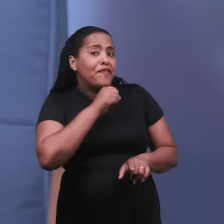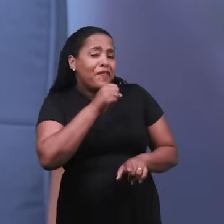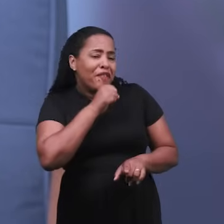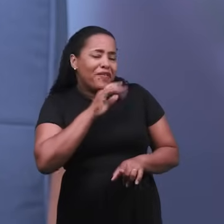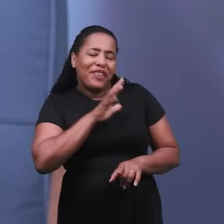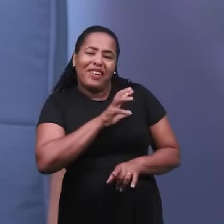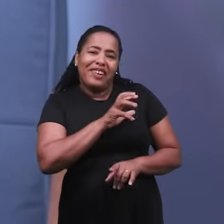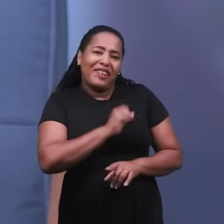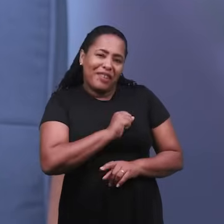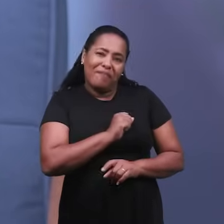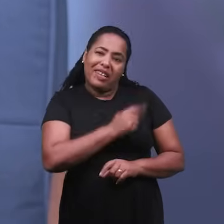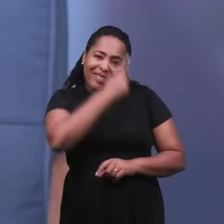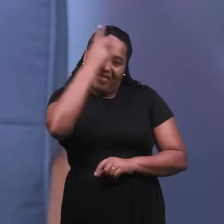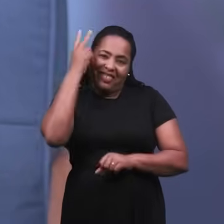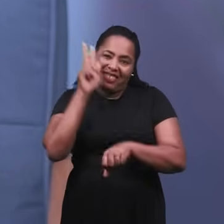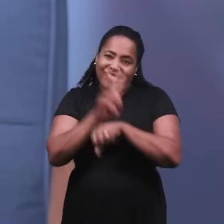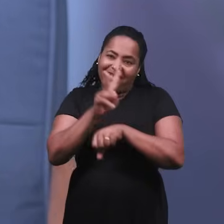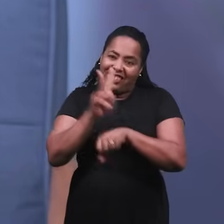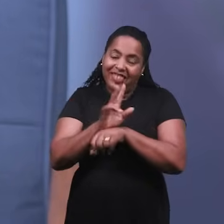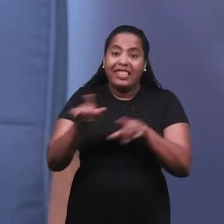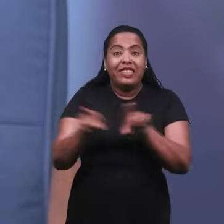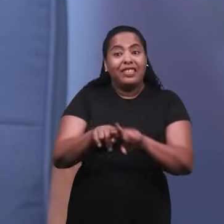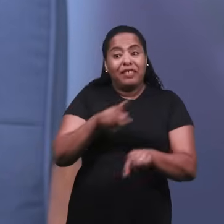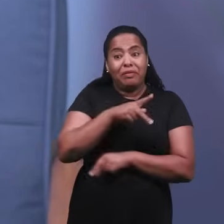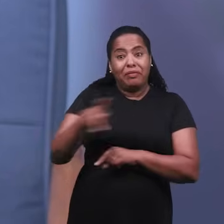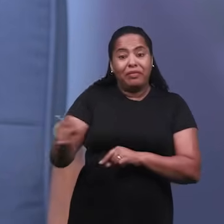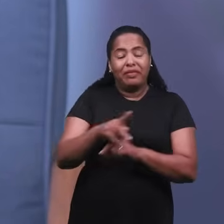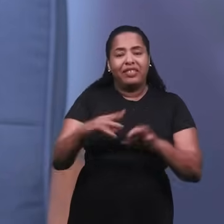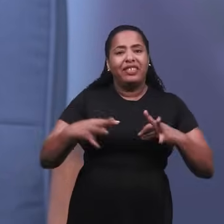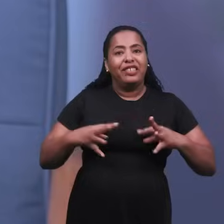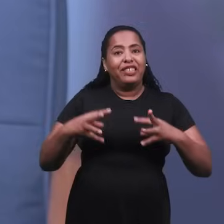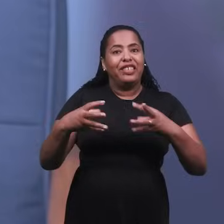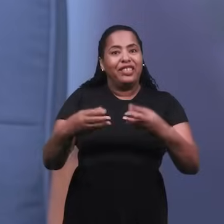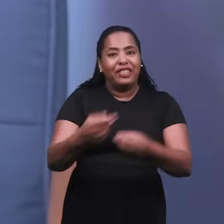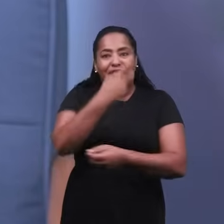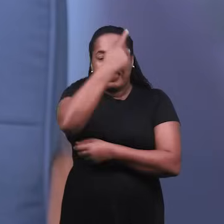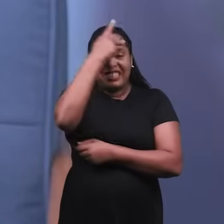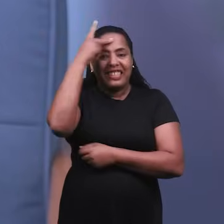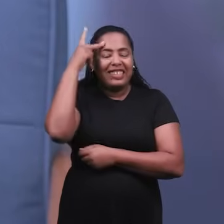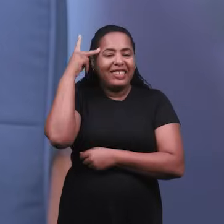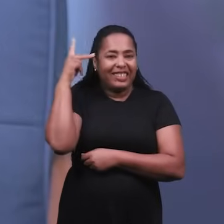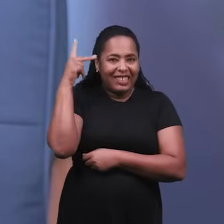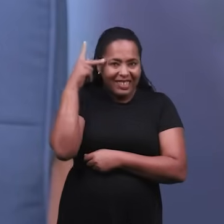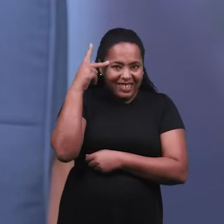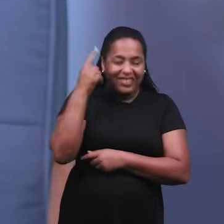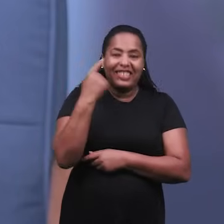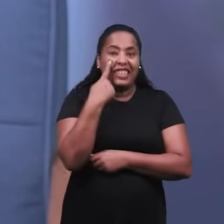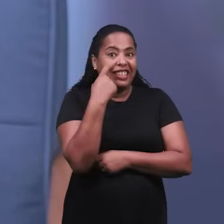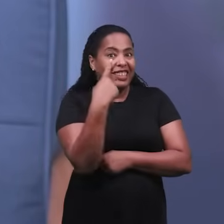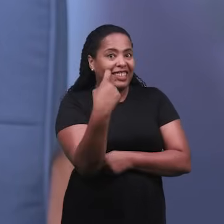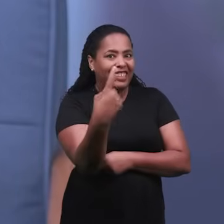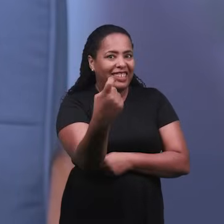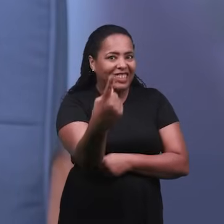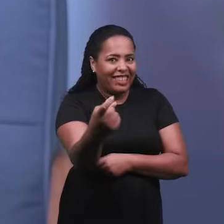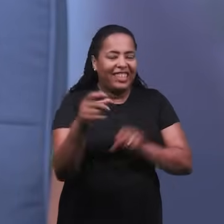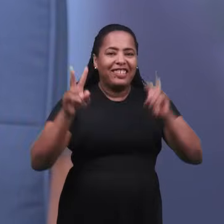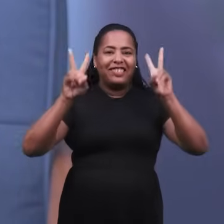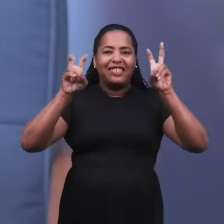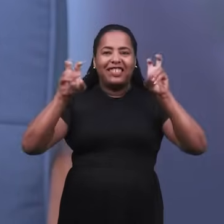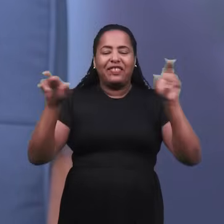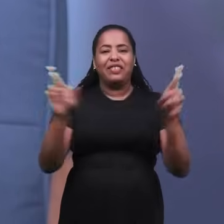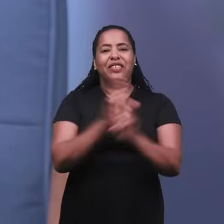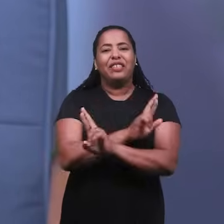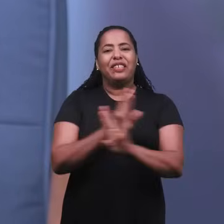tão queridas, as cuidadoras, as professoras, enfim, para todas as pessoas que estão interessadas em